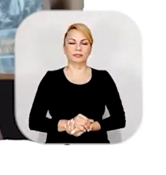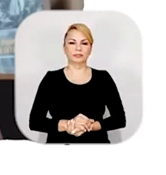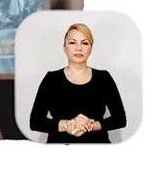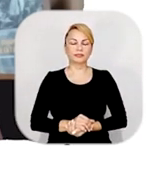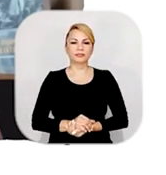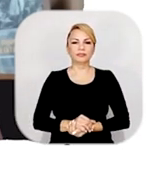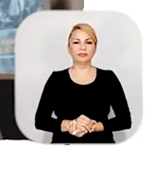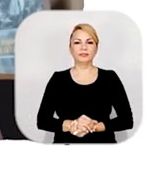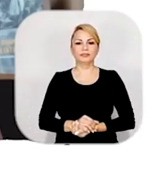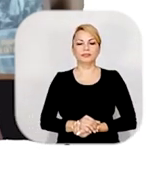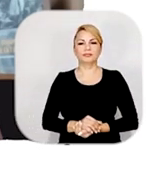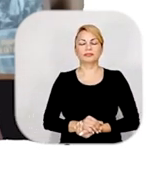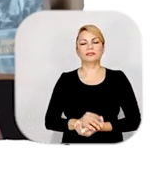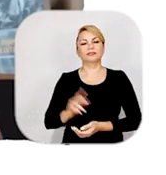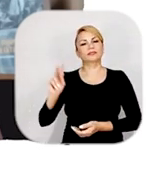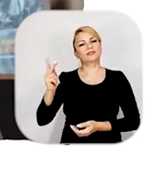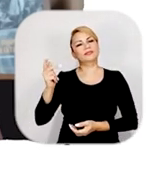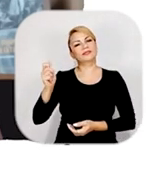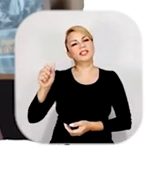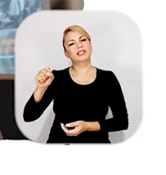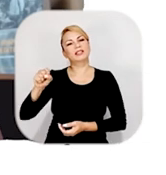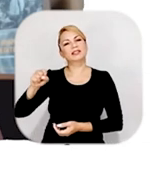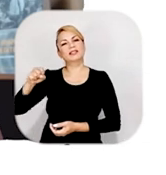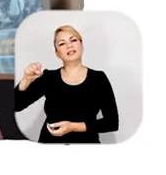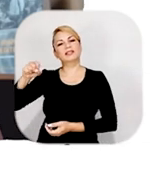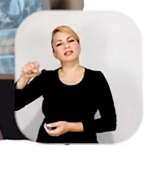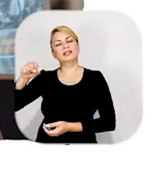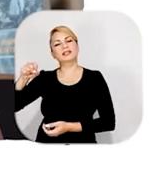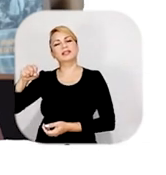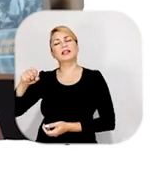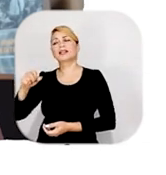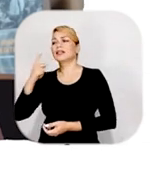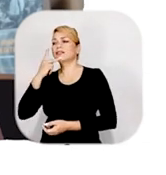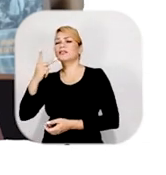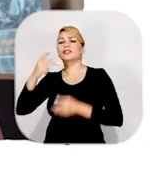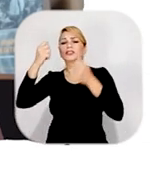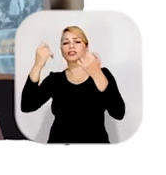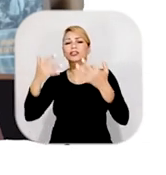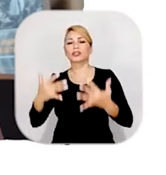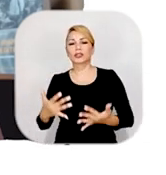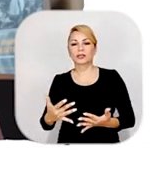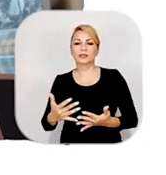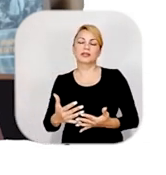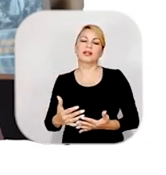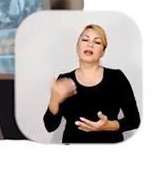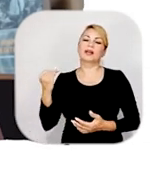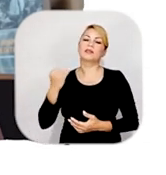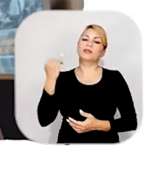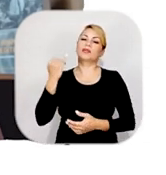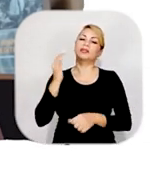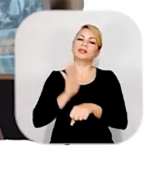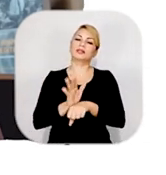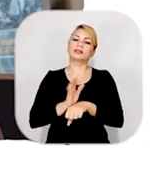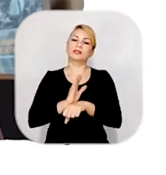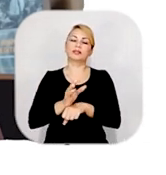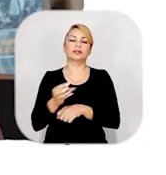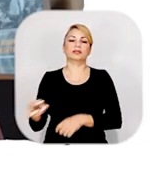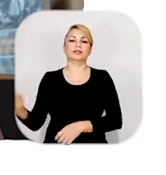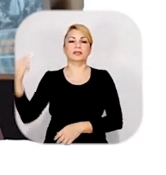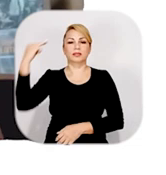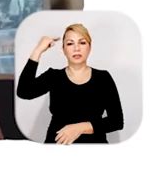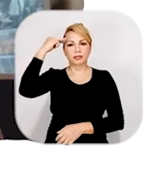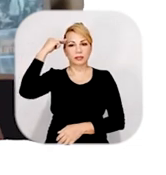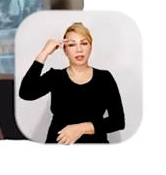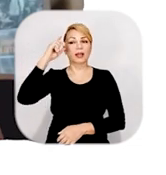Ô, Heinz, diga da importância do registro dessa memória sonora, por gentileza, e ele provocar o milagre